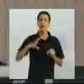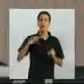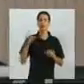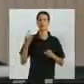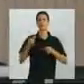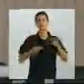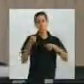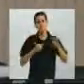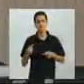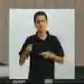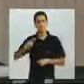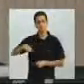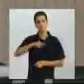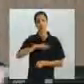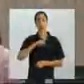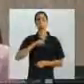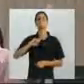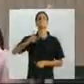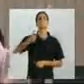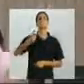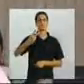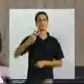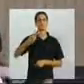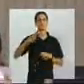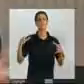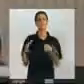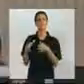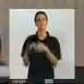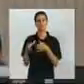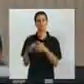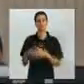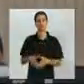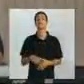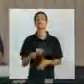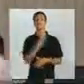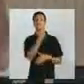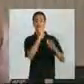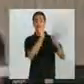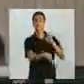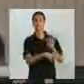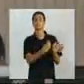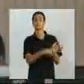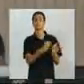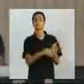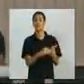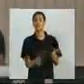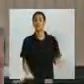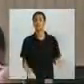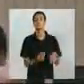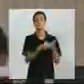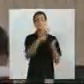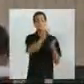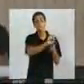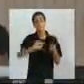para que nós possamos ter o 2º Batalhão. Está na mesa, está dentro da 3ª gaveta do secretário, é só ele mandar para a semeia legislativa.